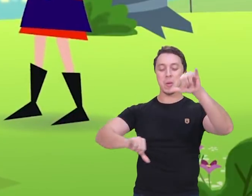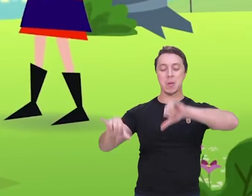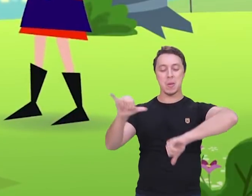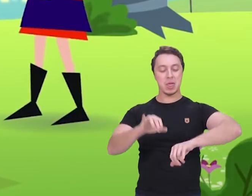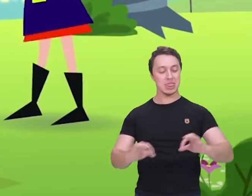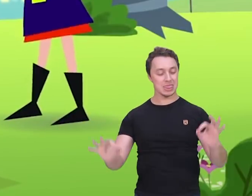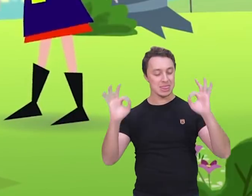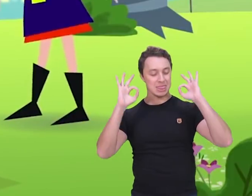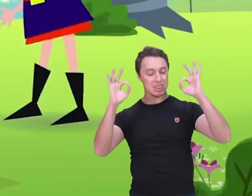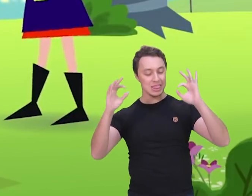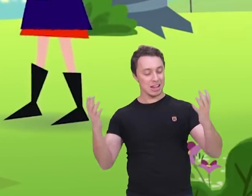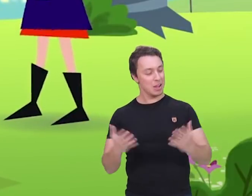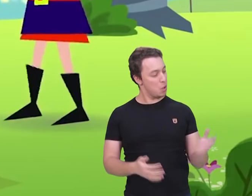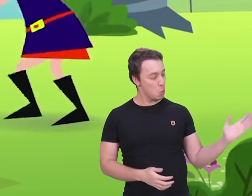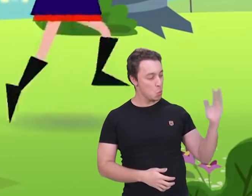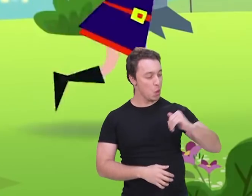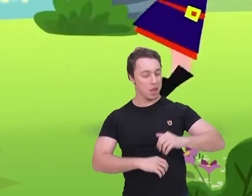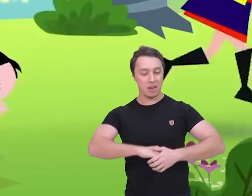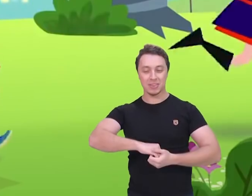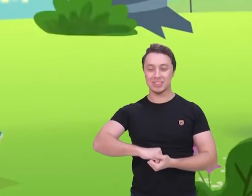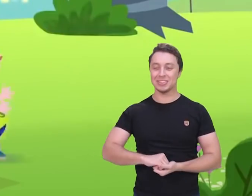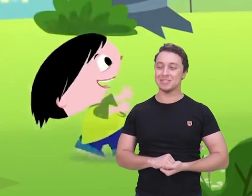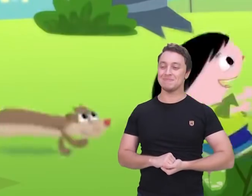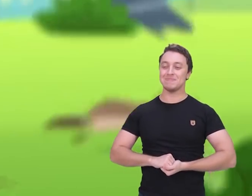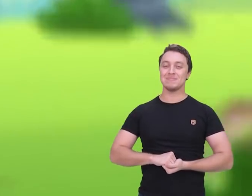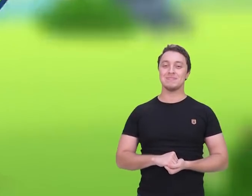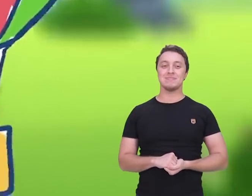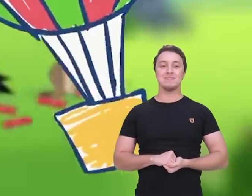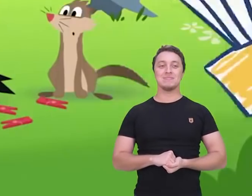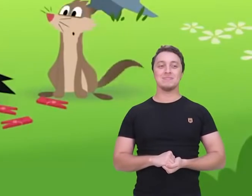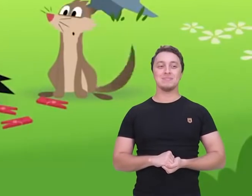experimento perfeito para isso. Vem! Opa!